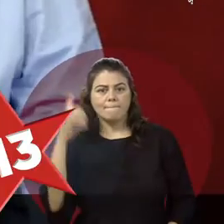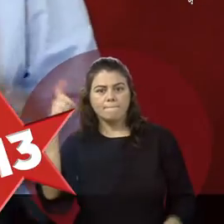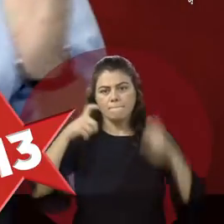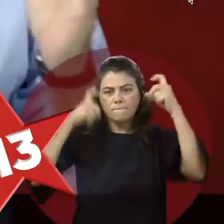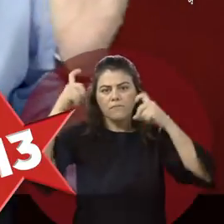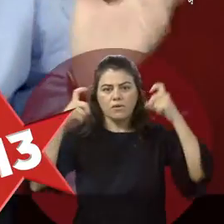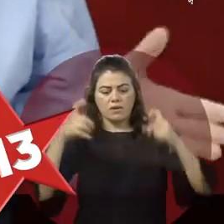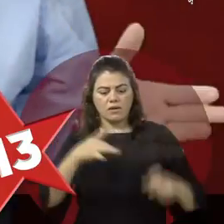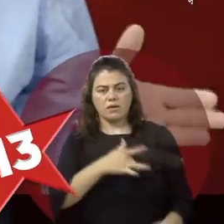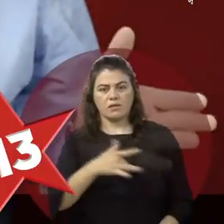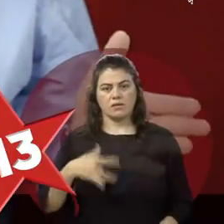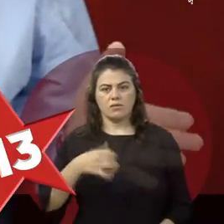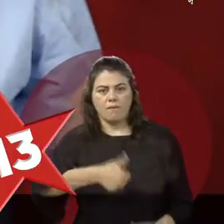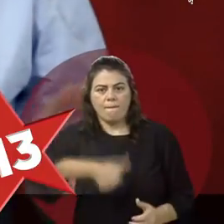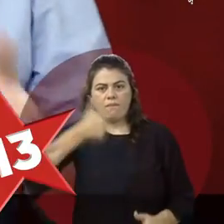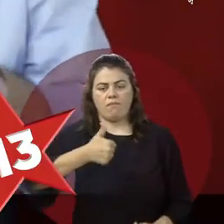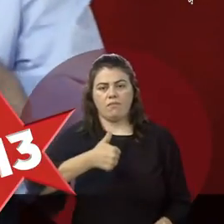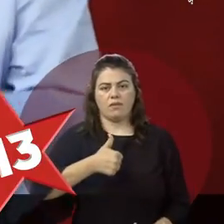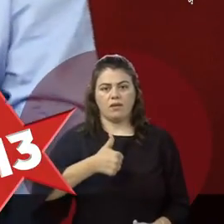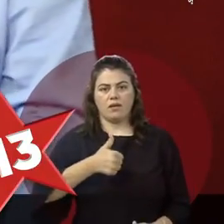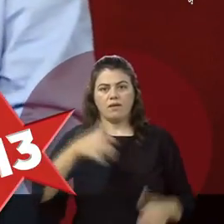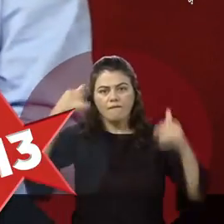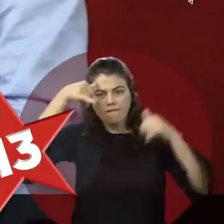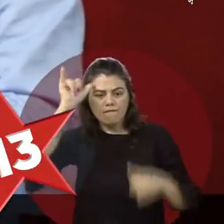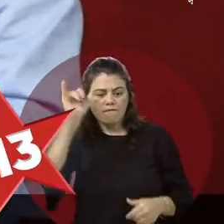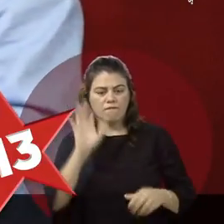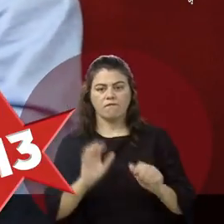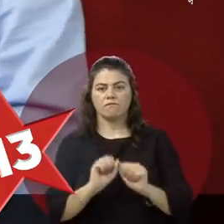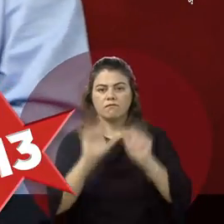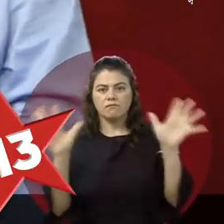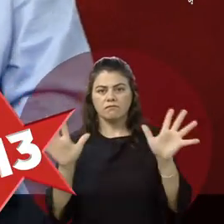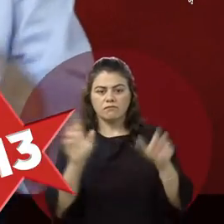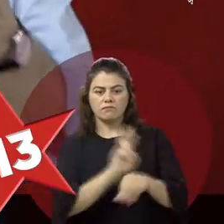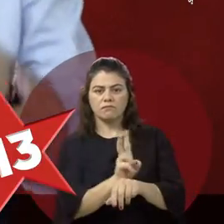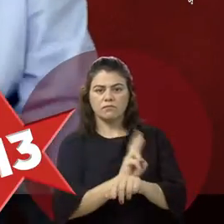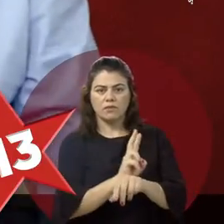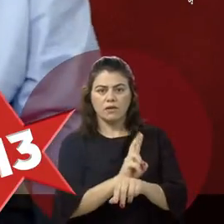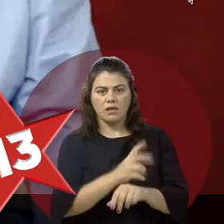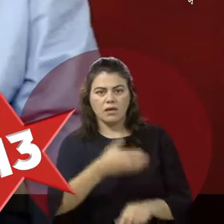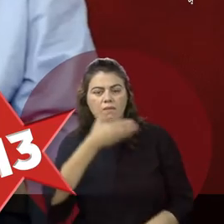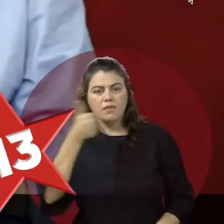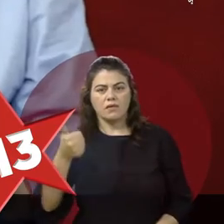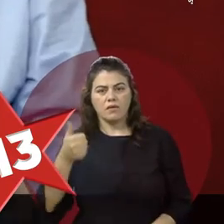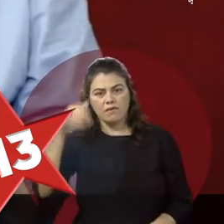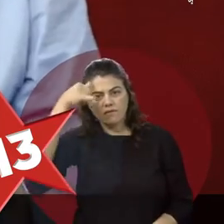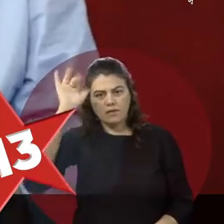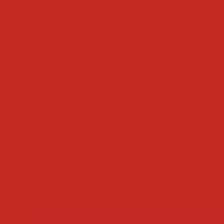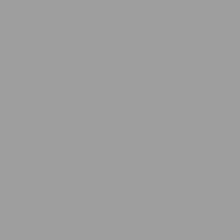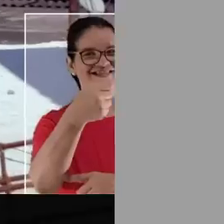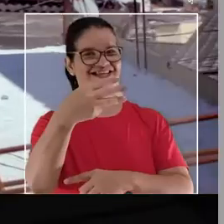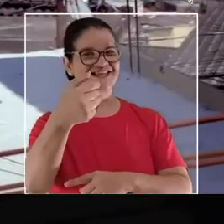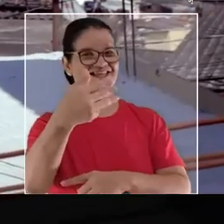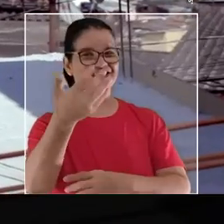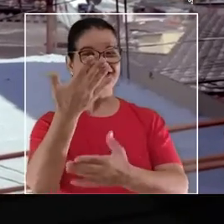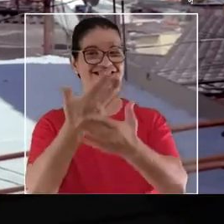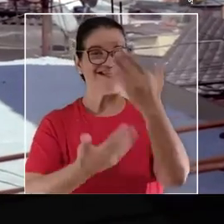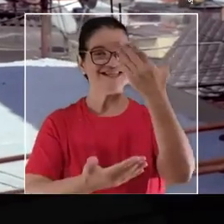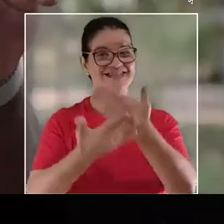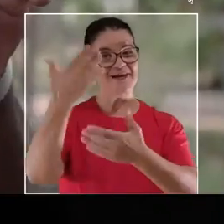primária à saúde. Prevenção, esclarecimento e vigilância. É melhor prevenir que remediar.